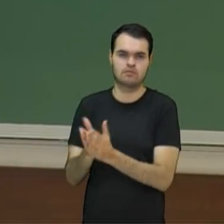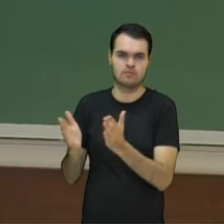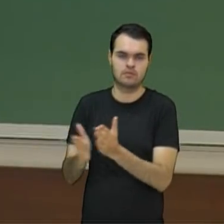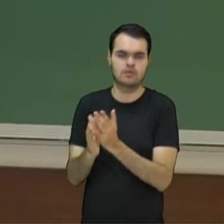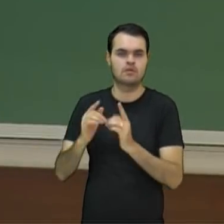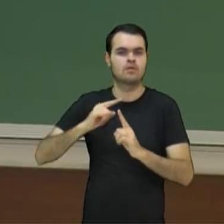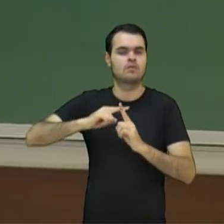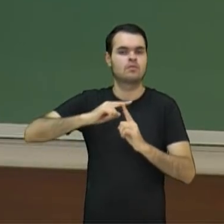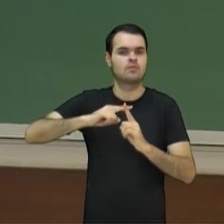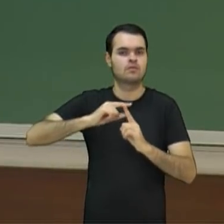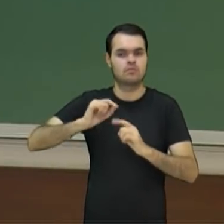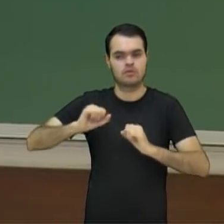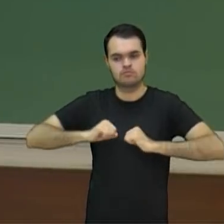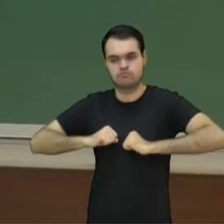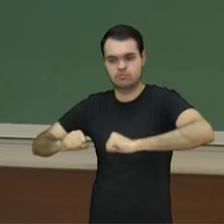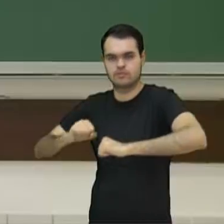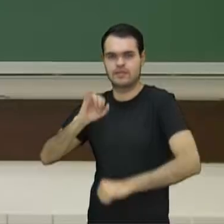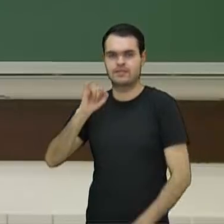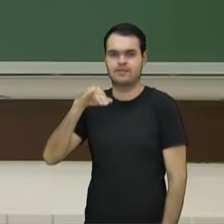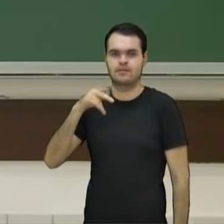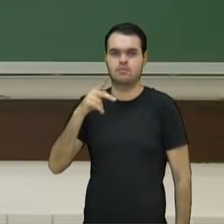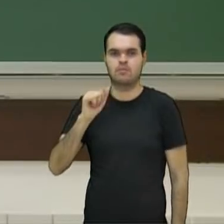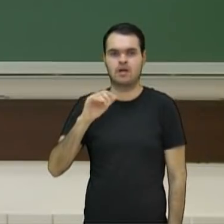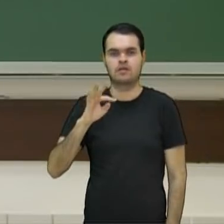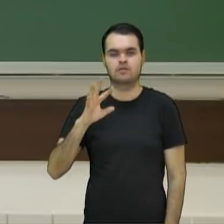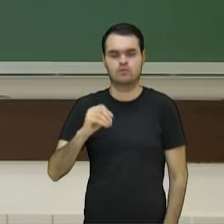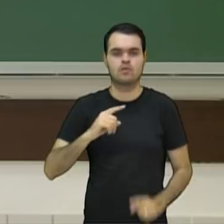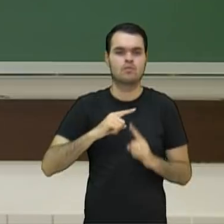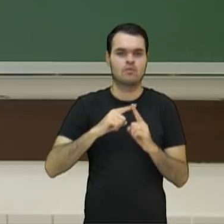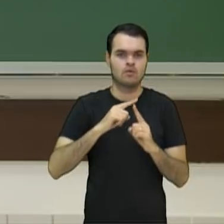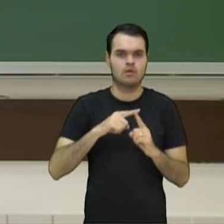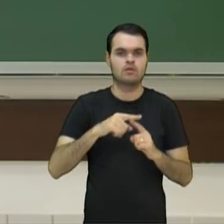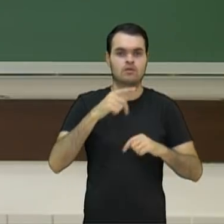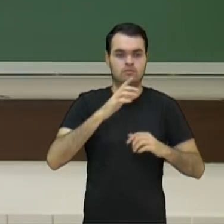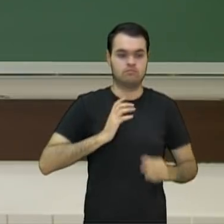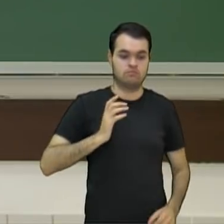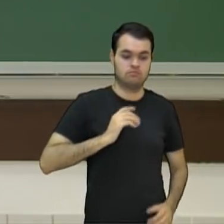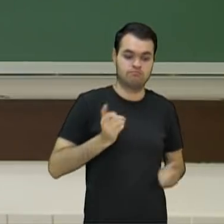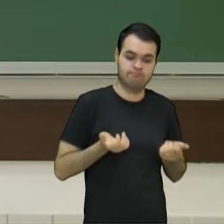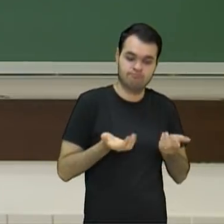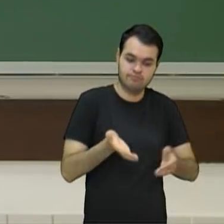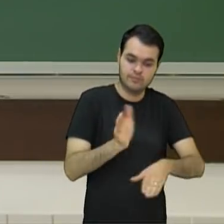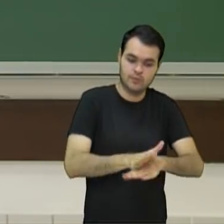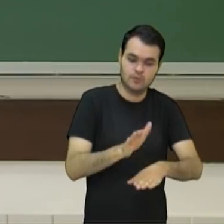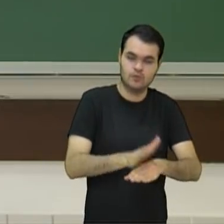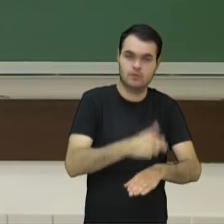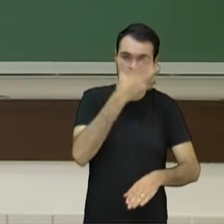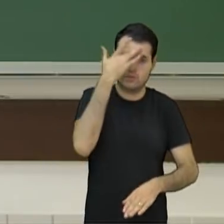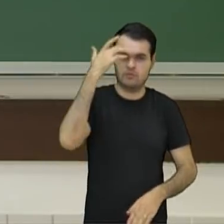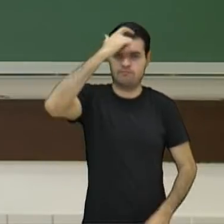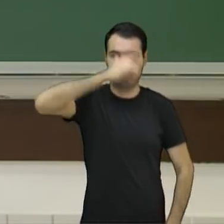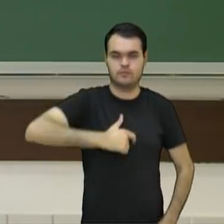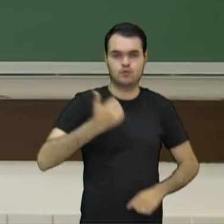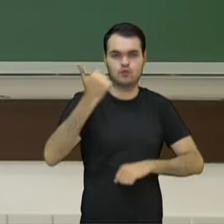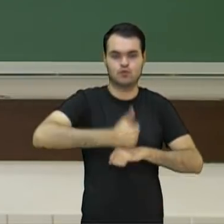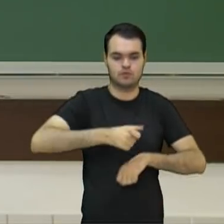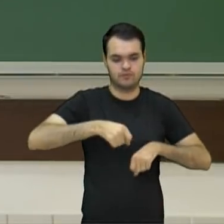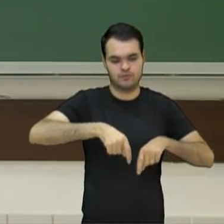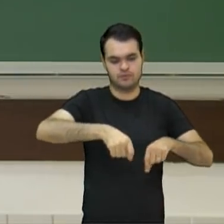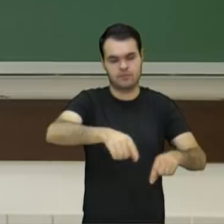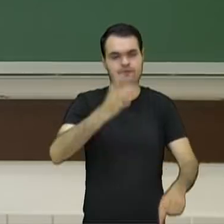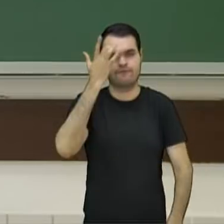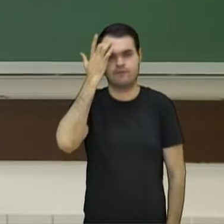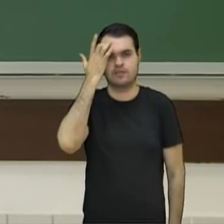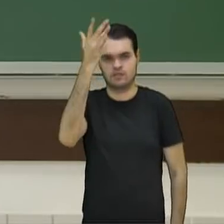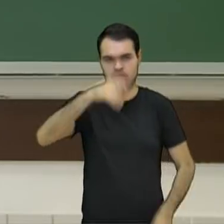os ricos vão oferecer subsídios a esses agricultores e facilitar o seu plantio e,